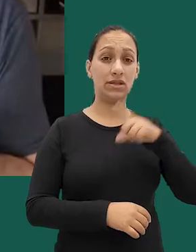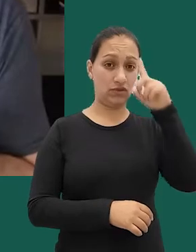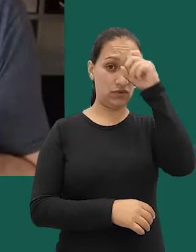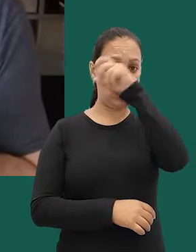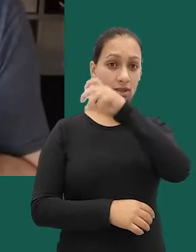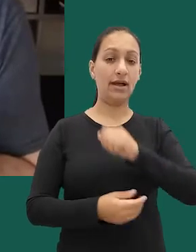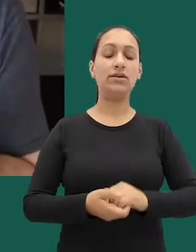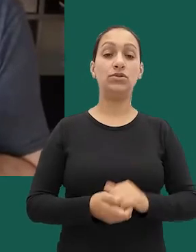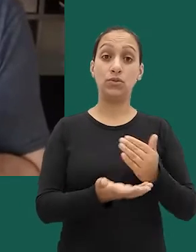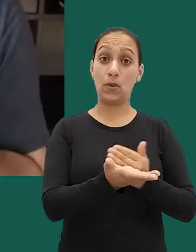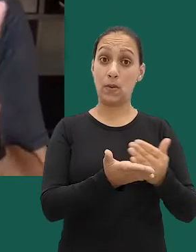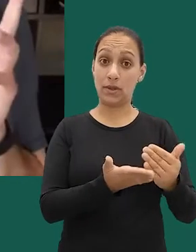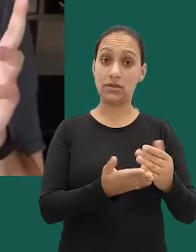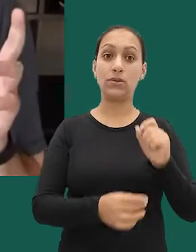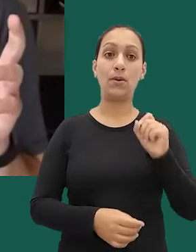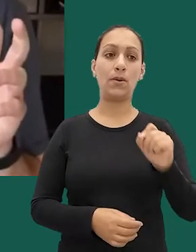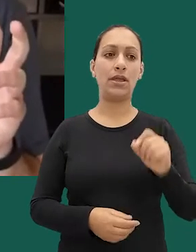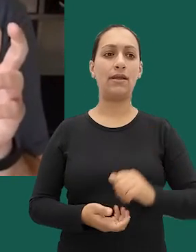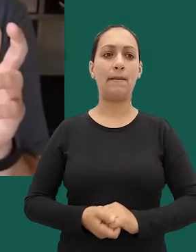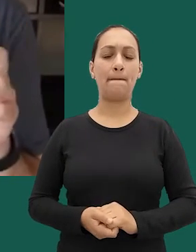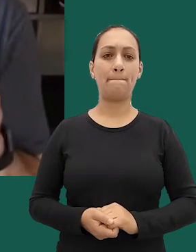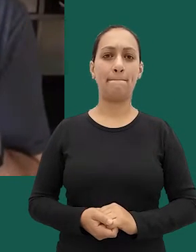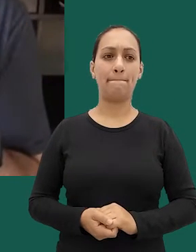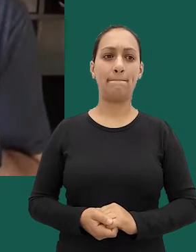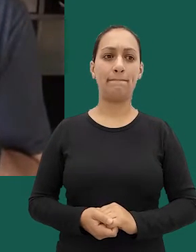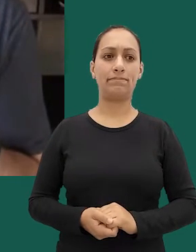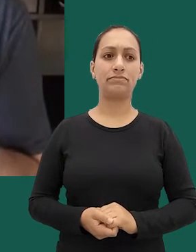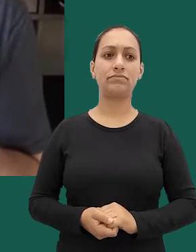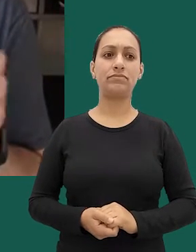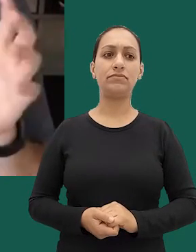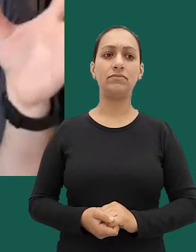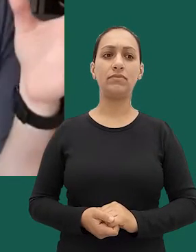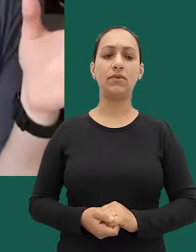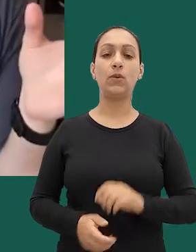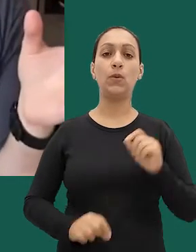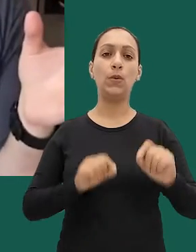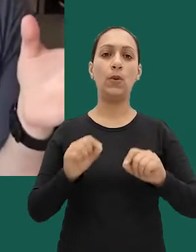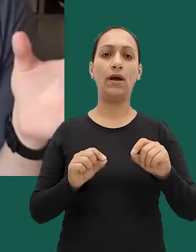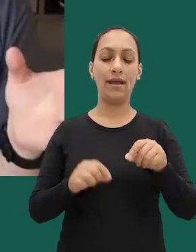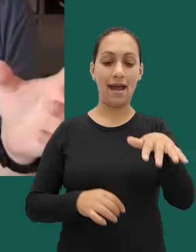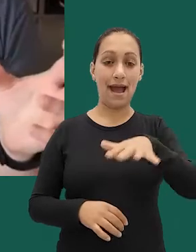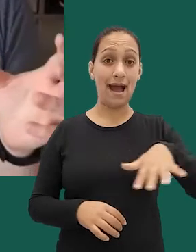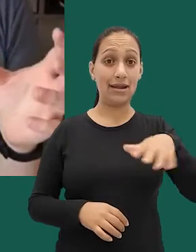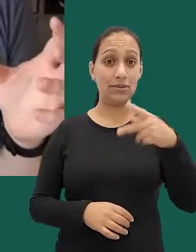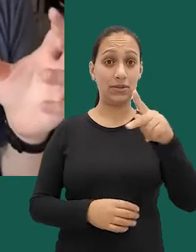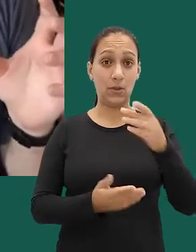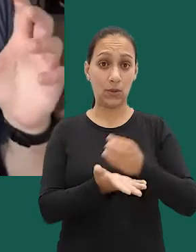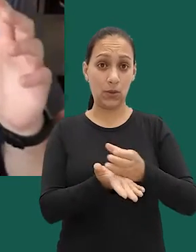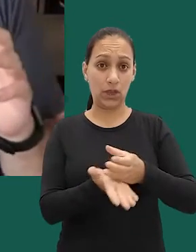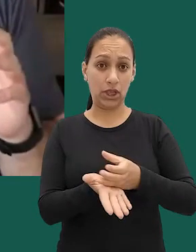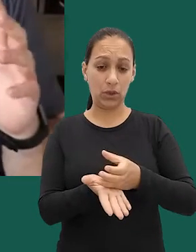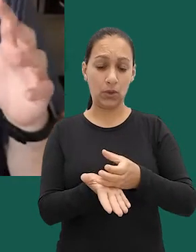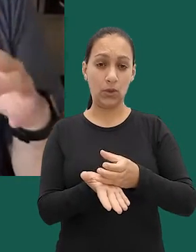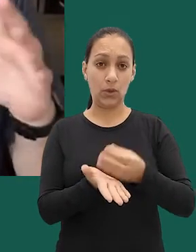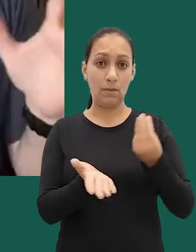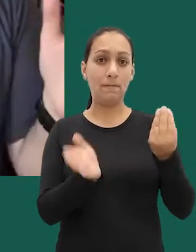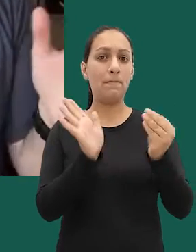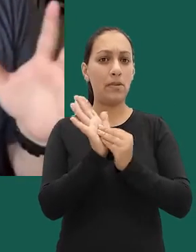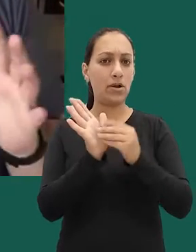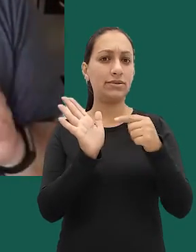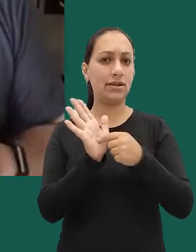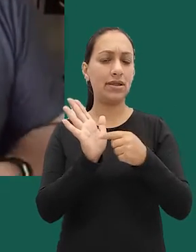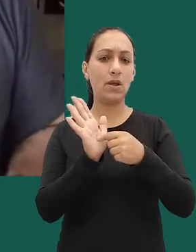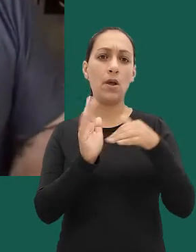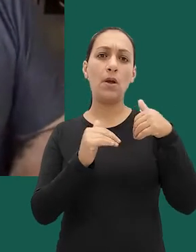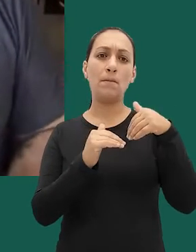ter vou dizer que a gente chama de Achievement Log, que é uma área do seu currículo, por exemplo, que é onde você coloca quais foram os seus